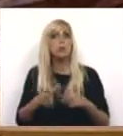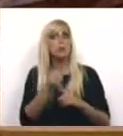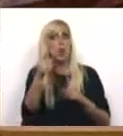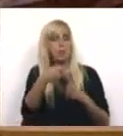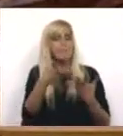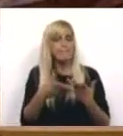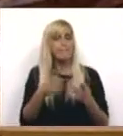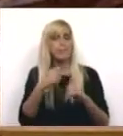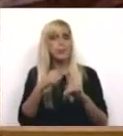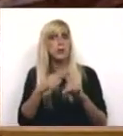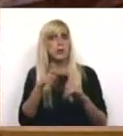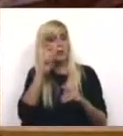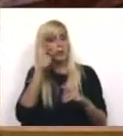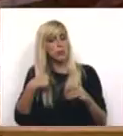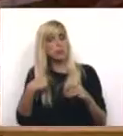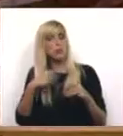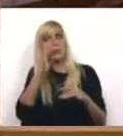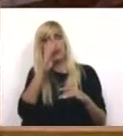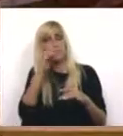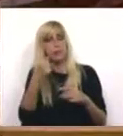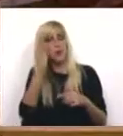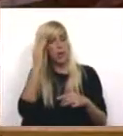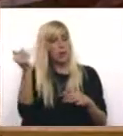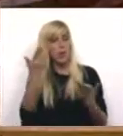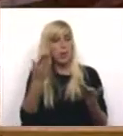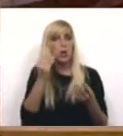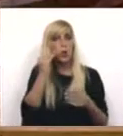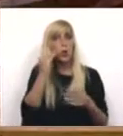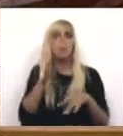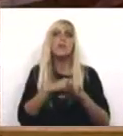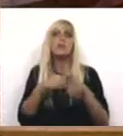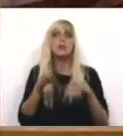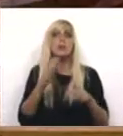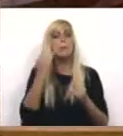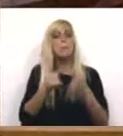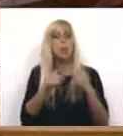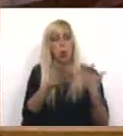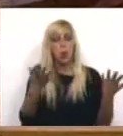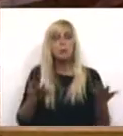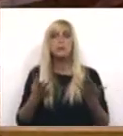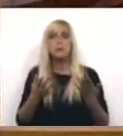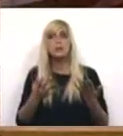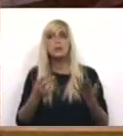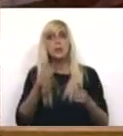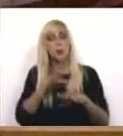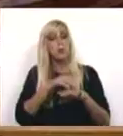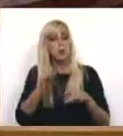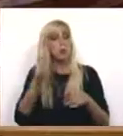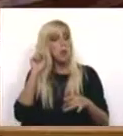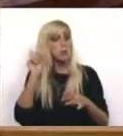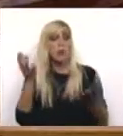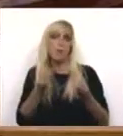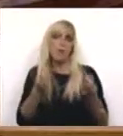ganhar para a sua própria defesa, no caso de terem uma ideia de como reagir em caso de perigo. Por isso, consideramos ser